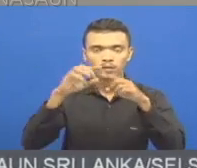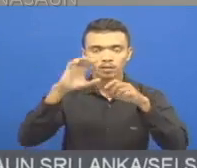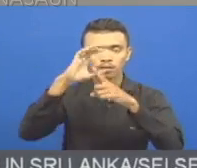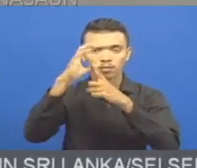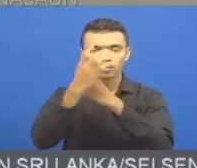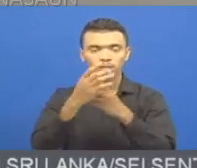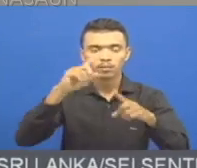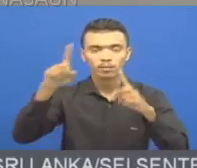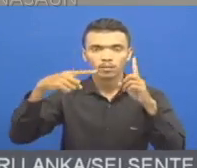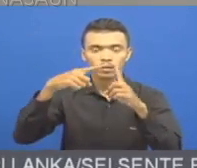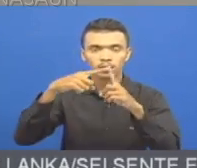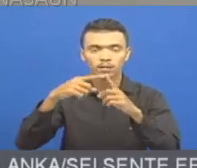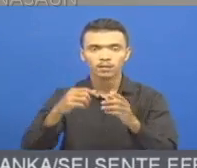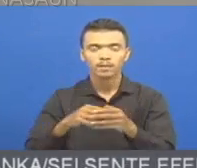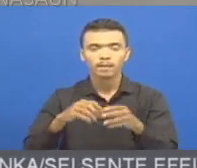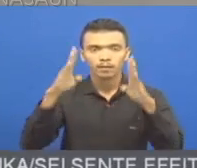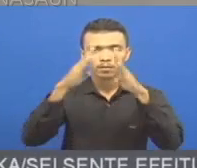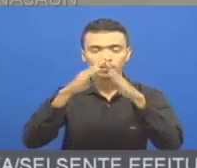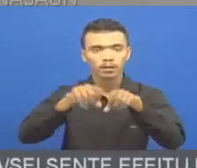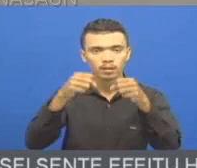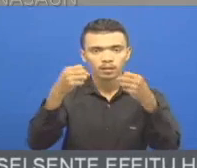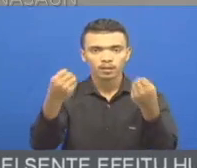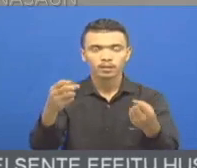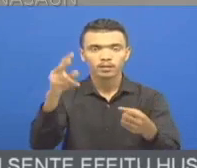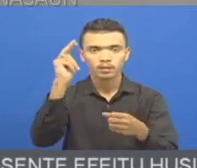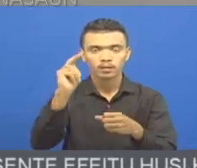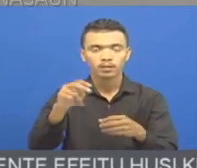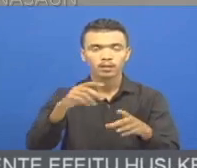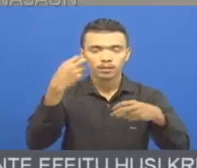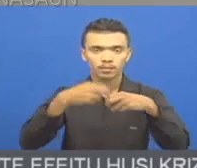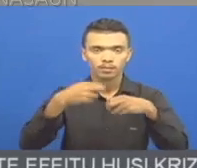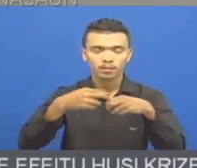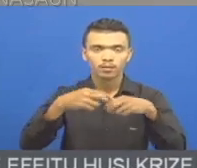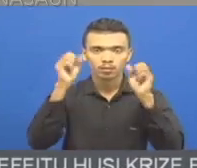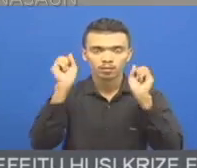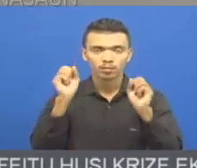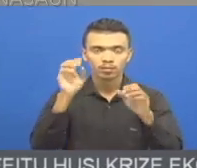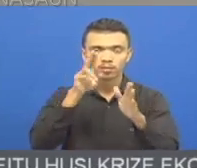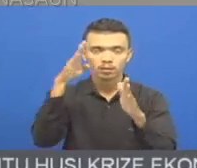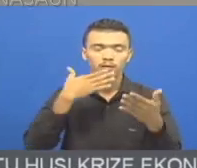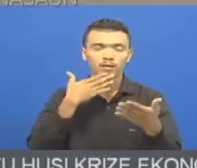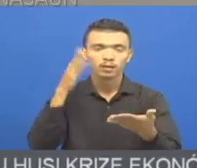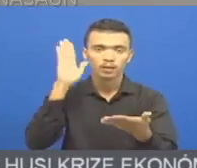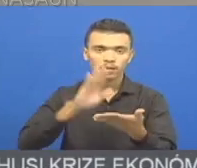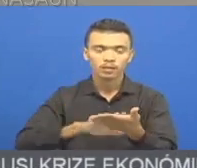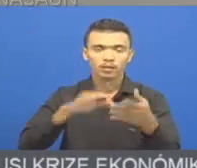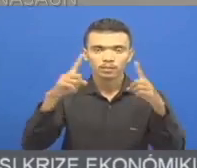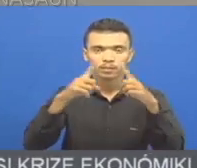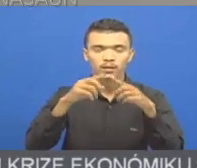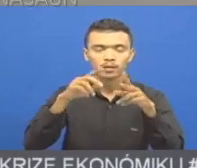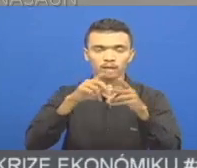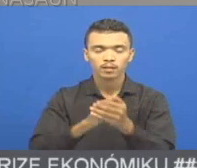nida quando at, ninia impacto negativo bai hea